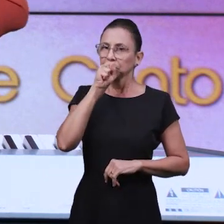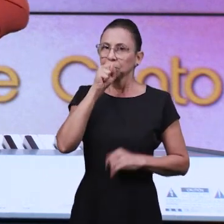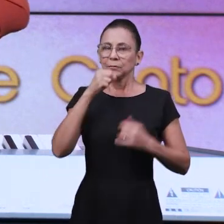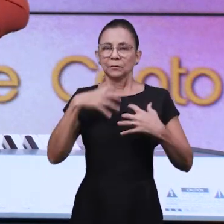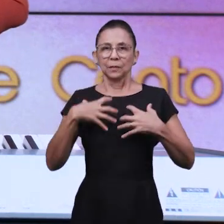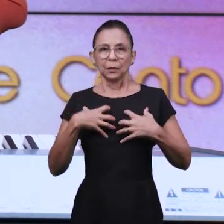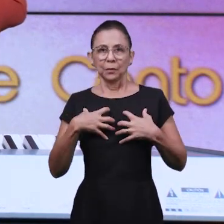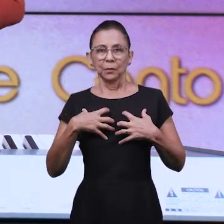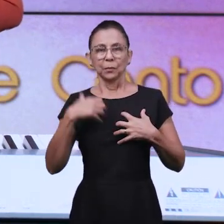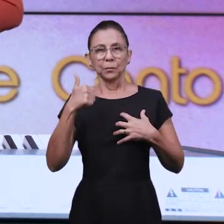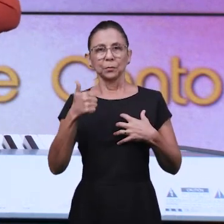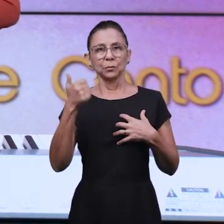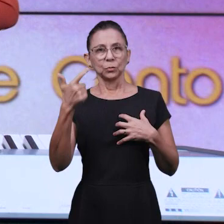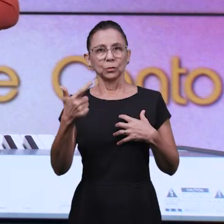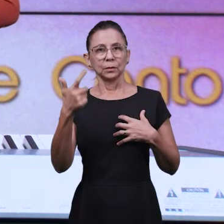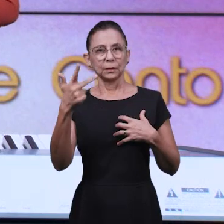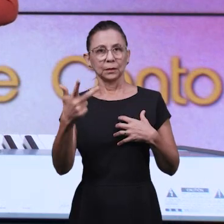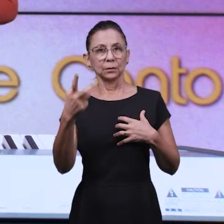Inspirou.